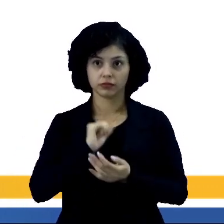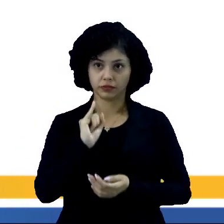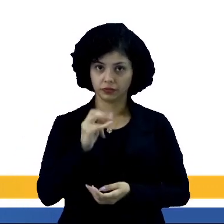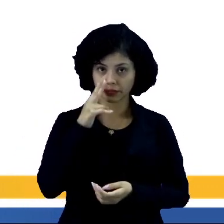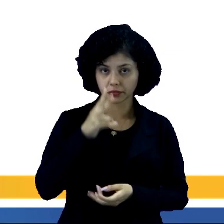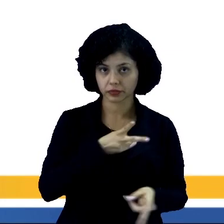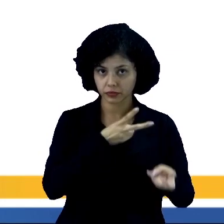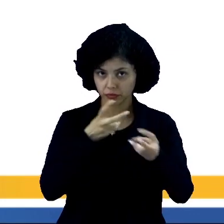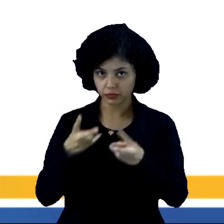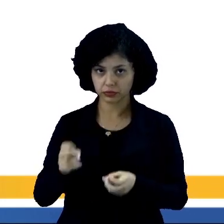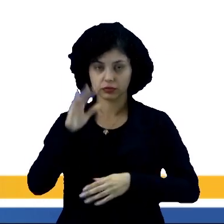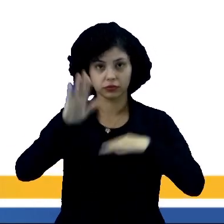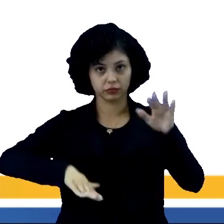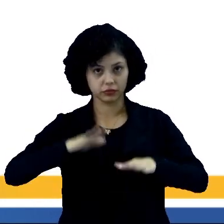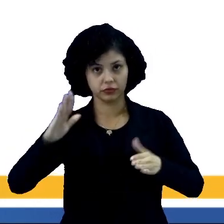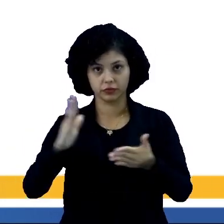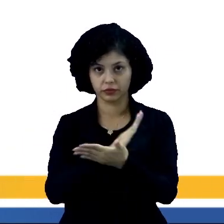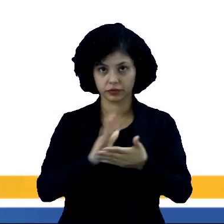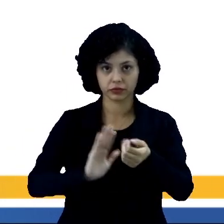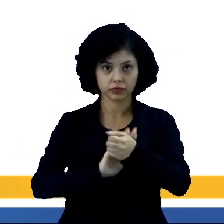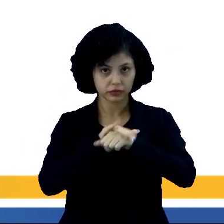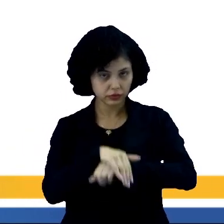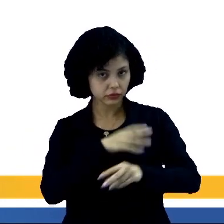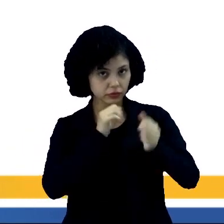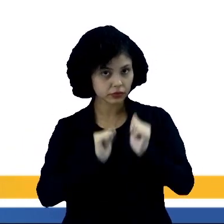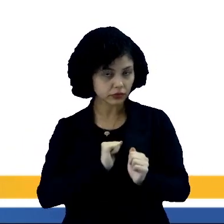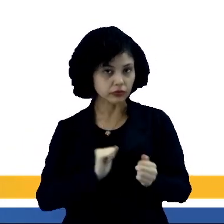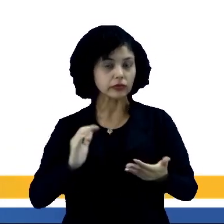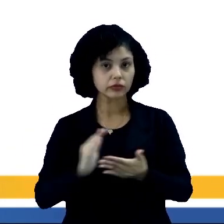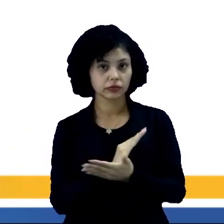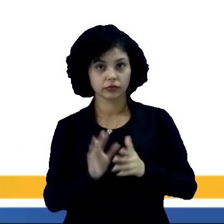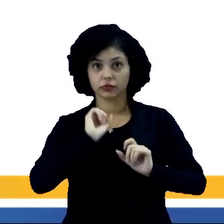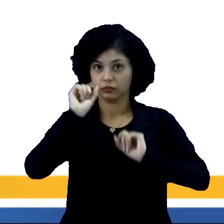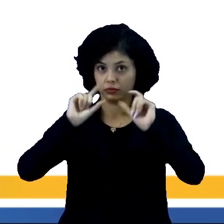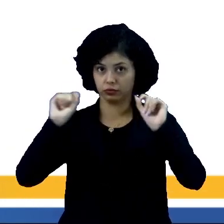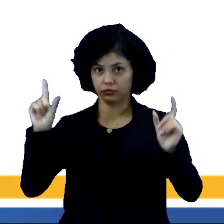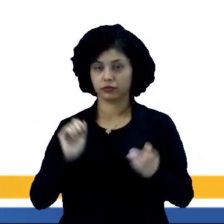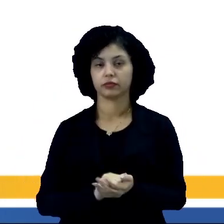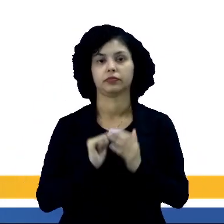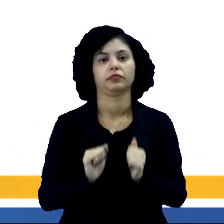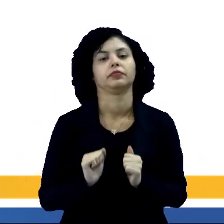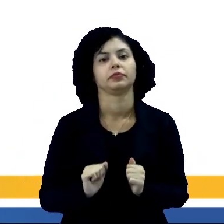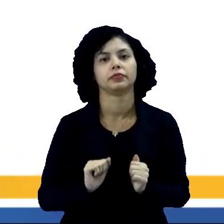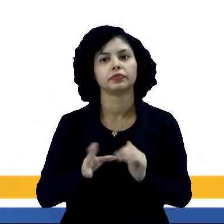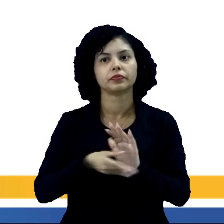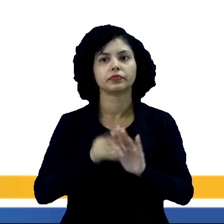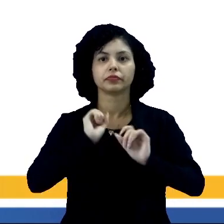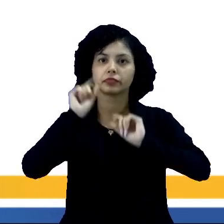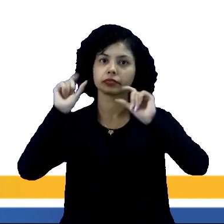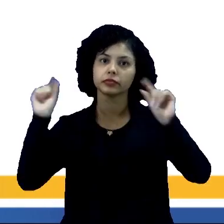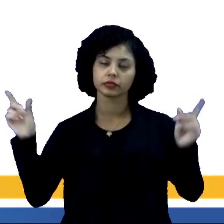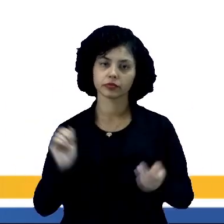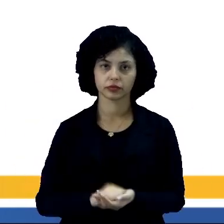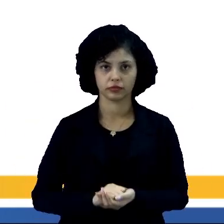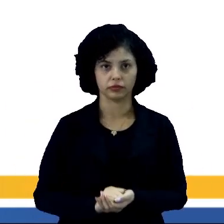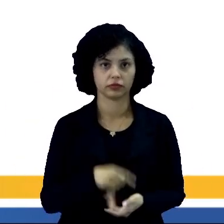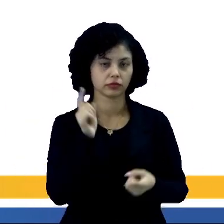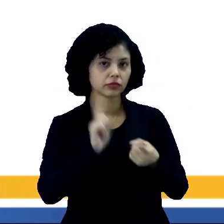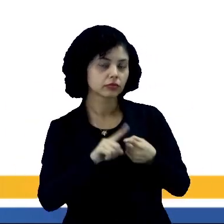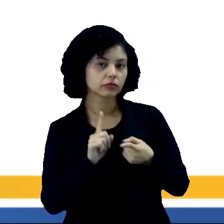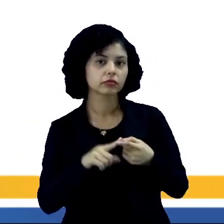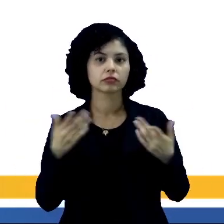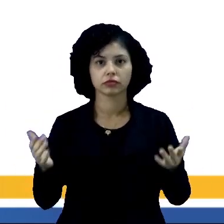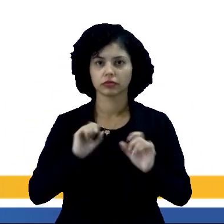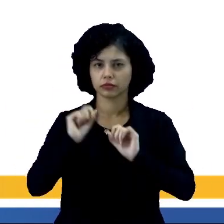vocês observarem às vezes algumas noites, vocês podem ver que algumas estrelas, elas podem ficar piscando. Por que ela vai